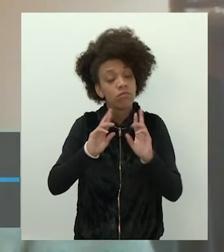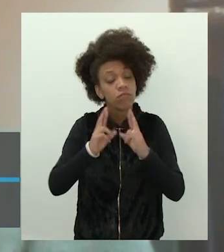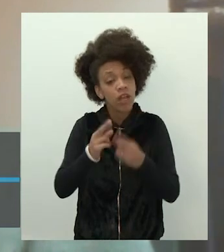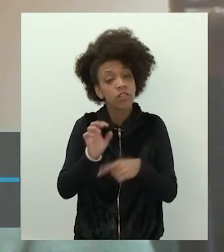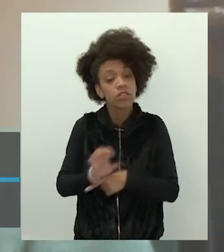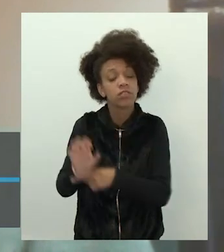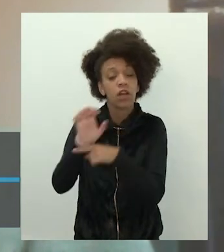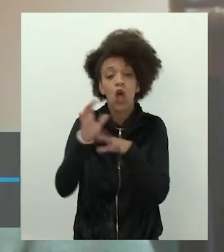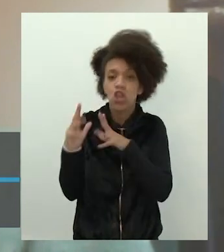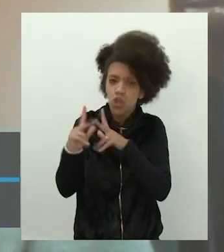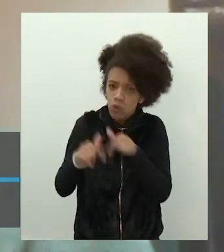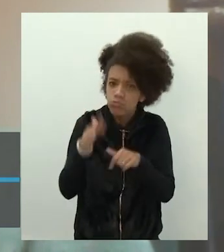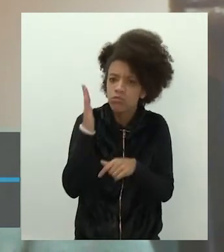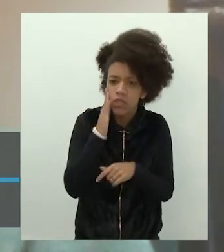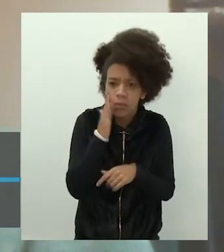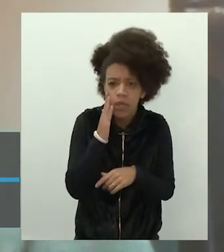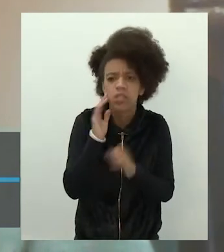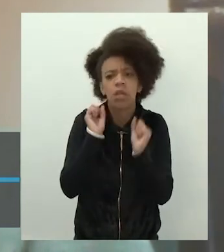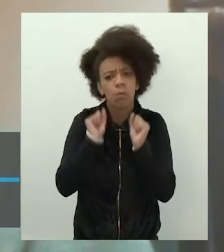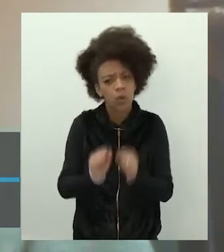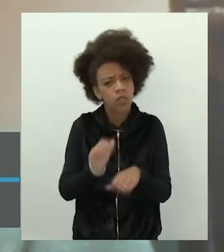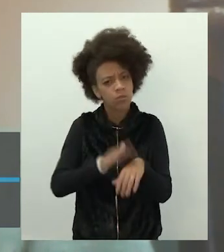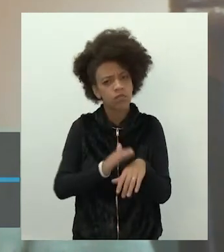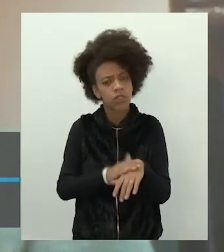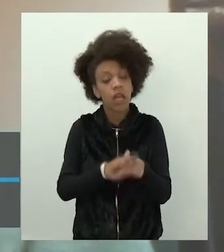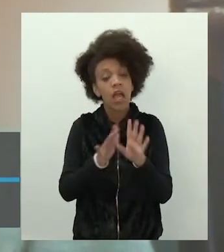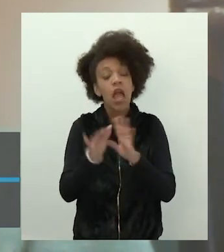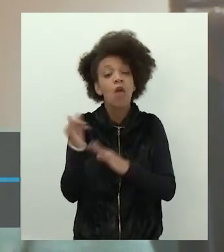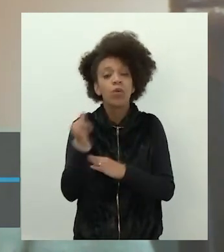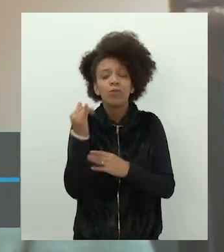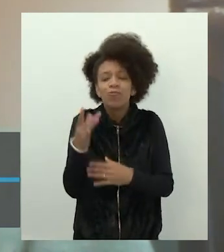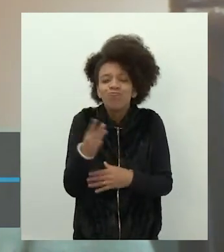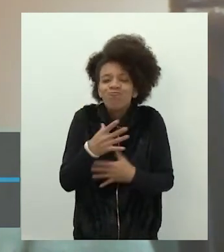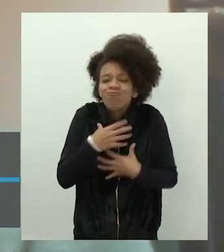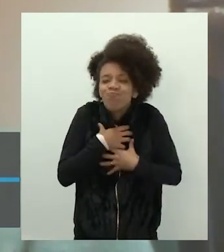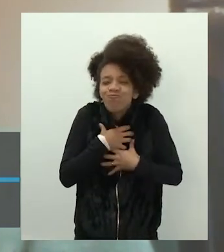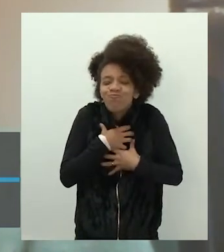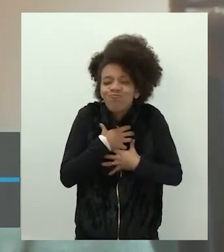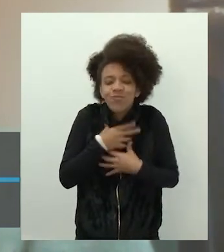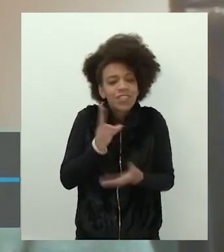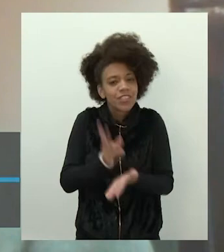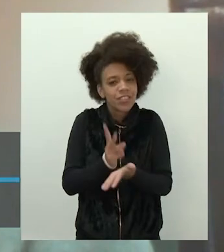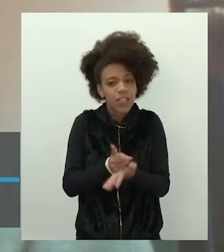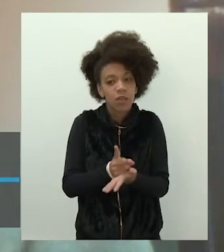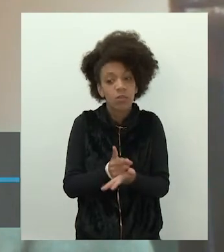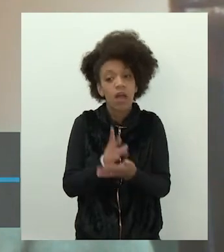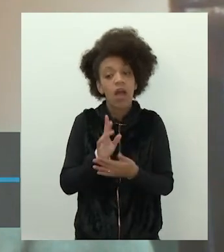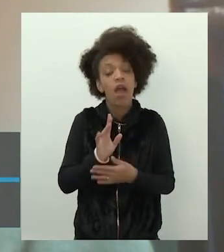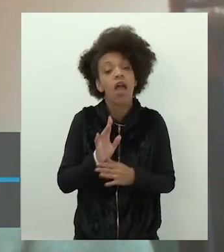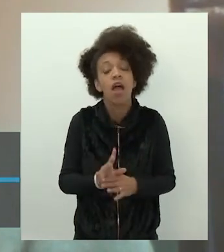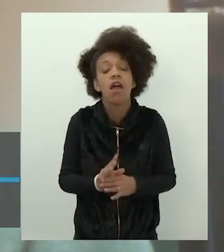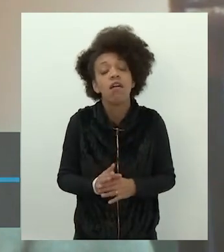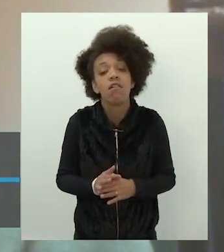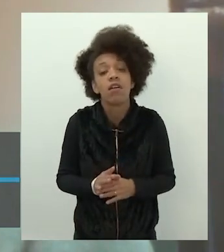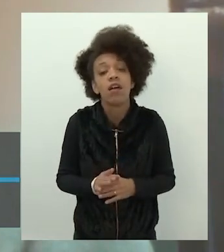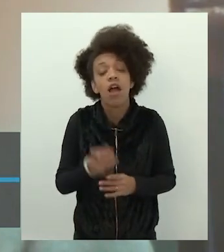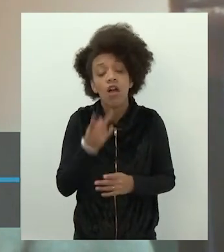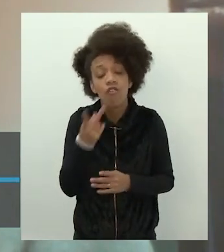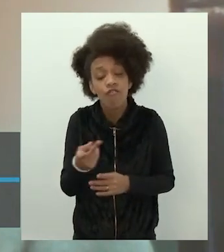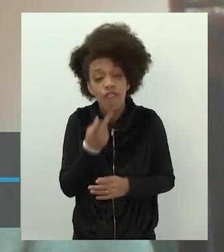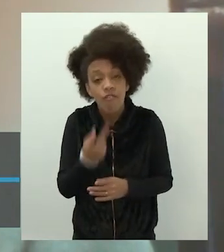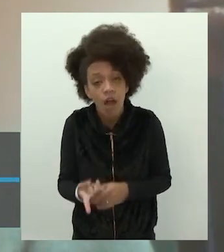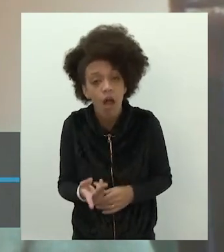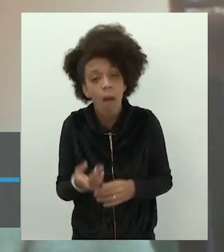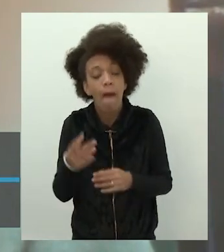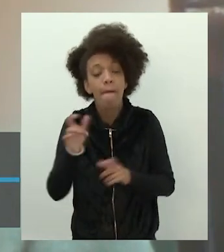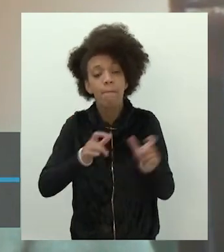todos nós sabemos o que podemos levar. E uma coisa que me marca muito sempre, é que eu sempre falo para as